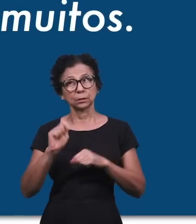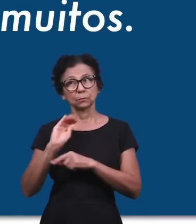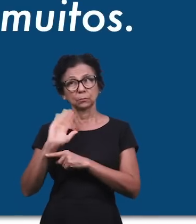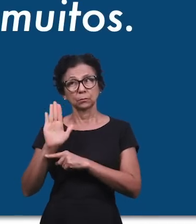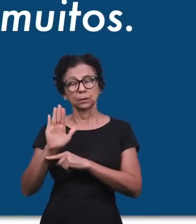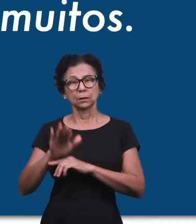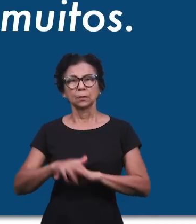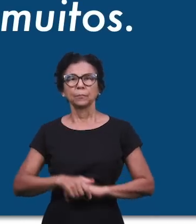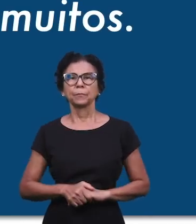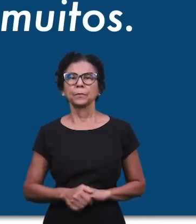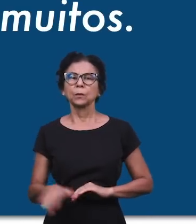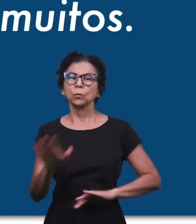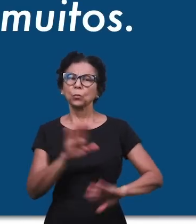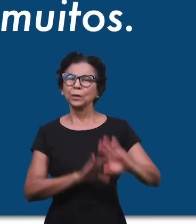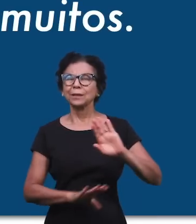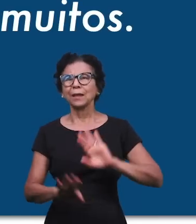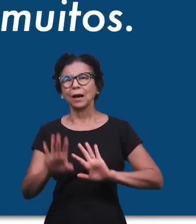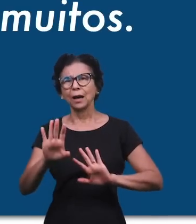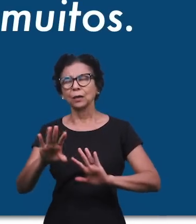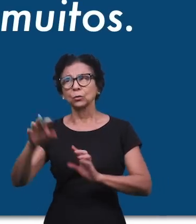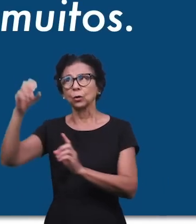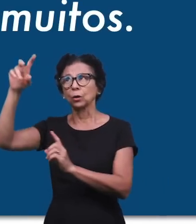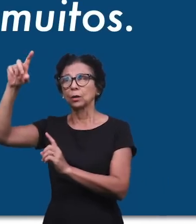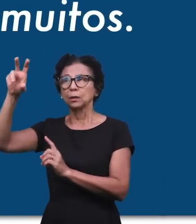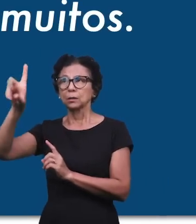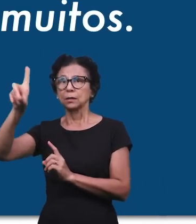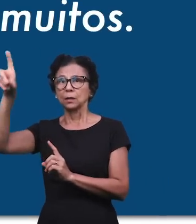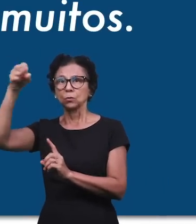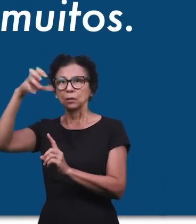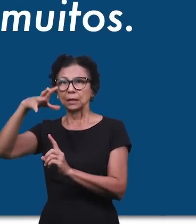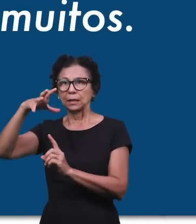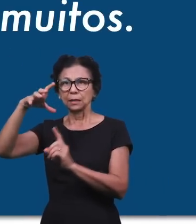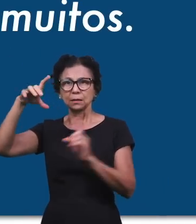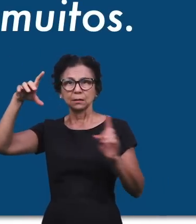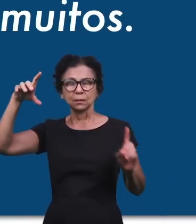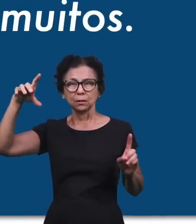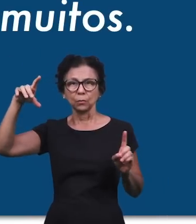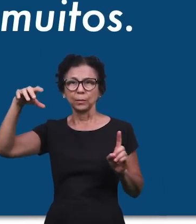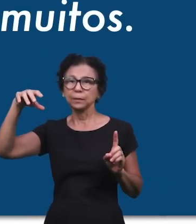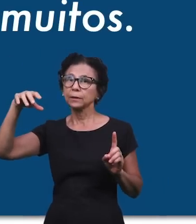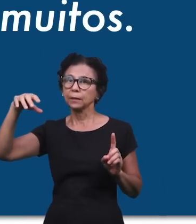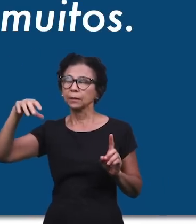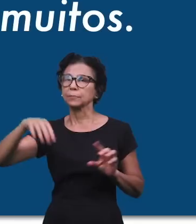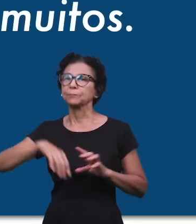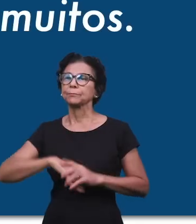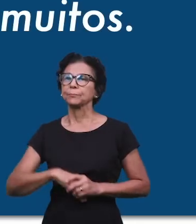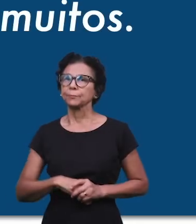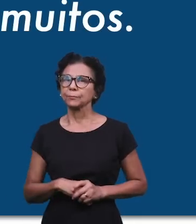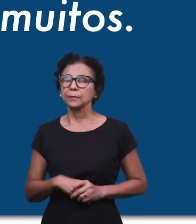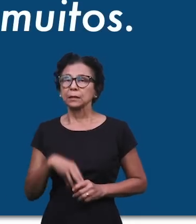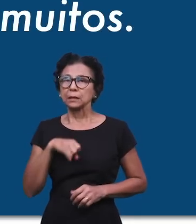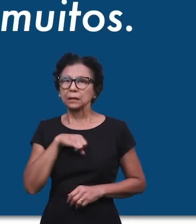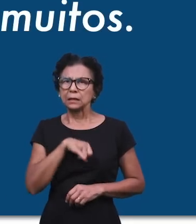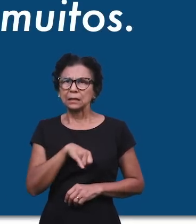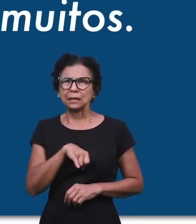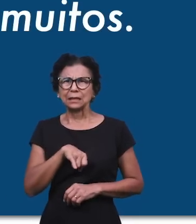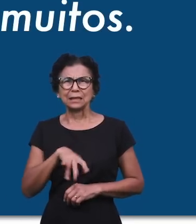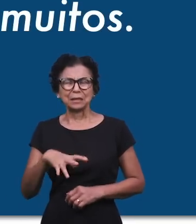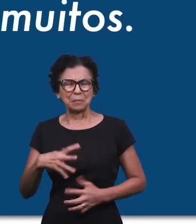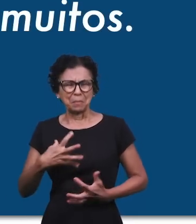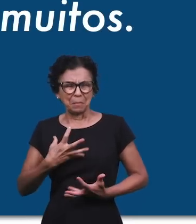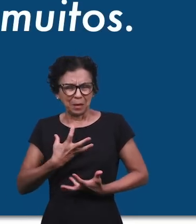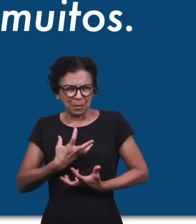cuidem-se que ninguém se exclua da graça de Deus e que nenhuma raiz de amargura brote e cause